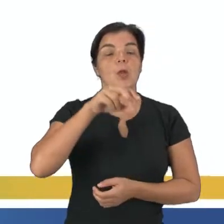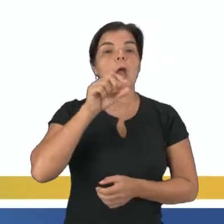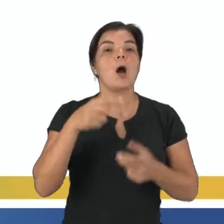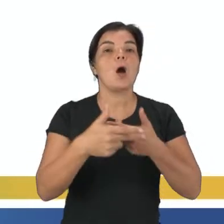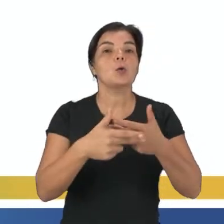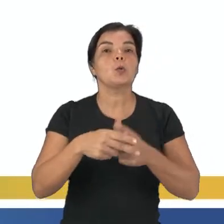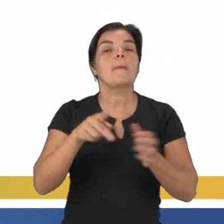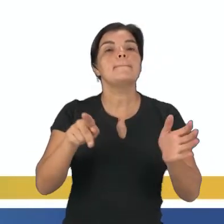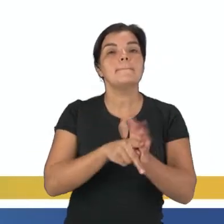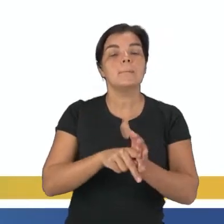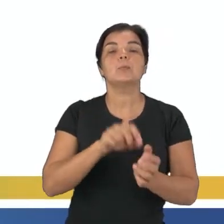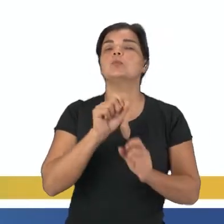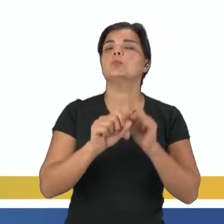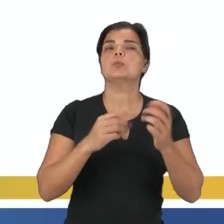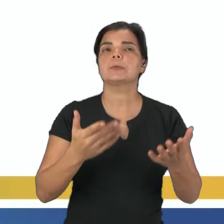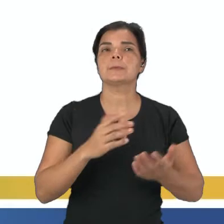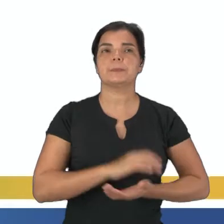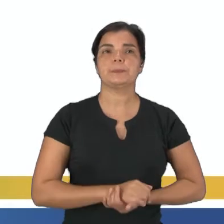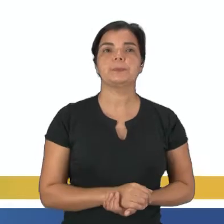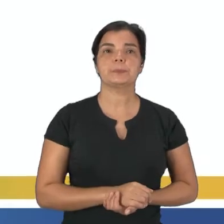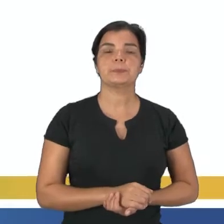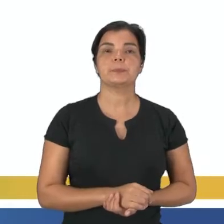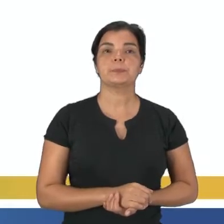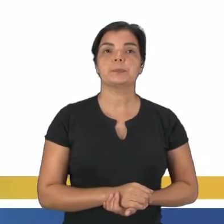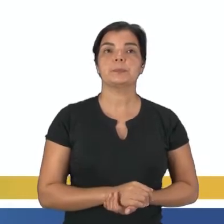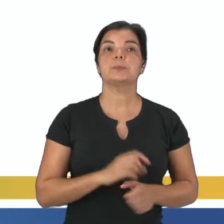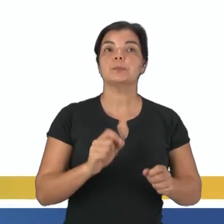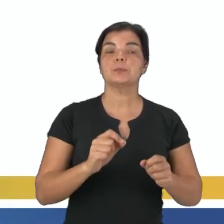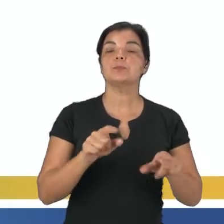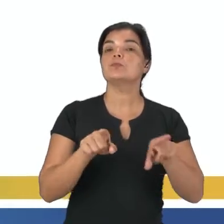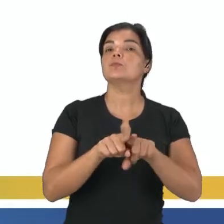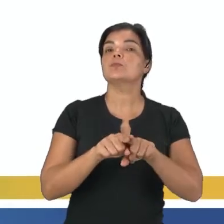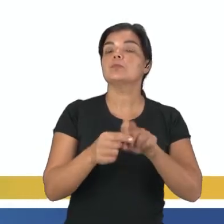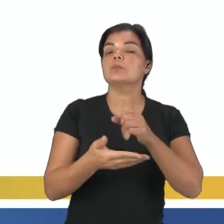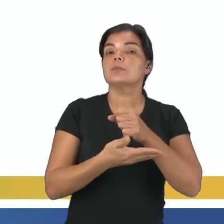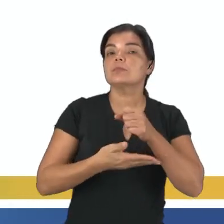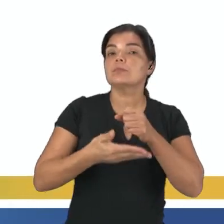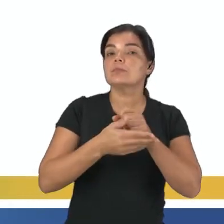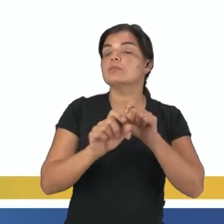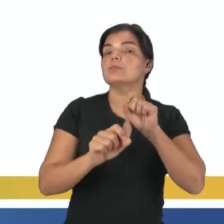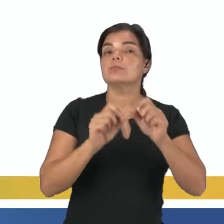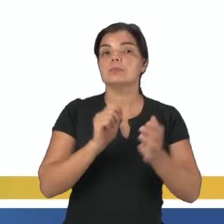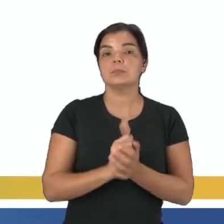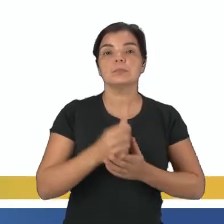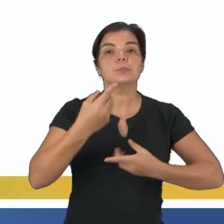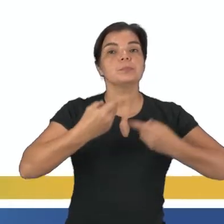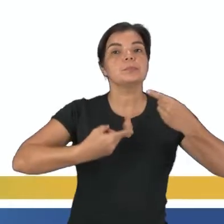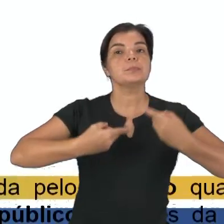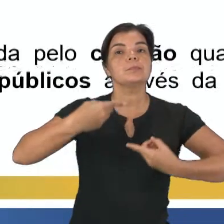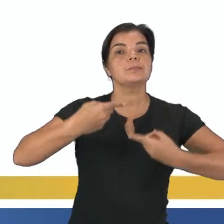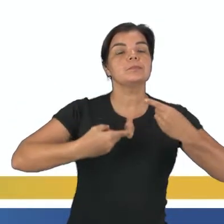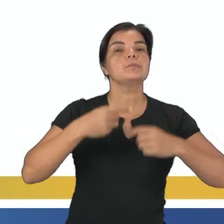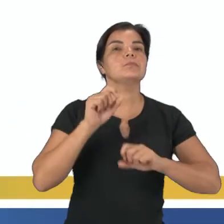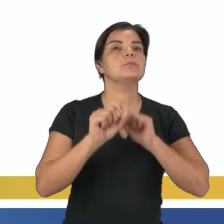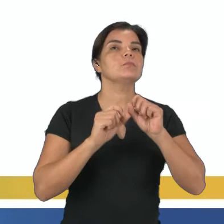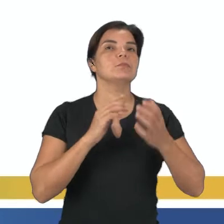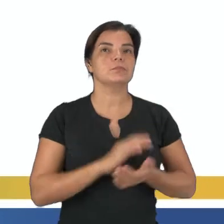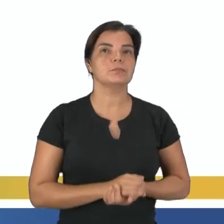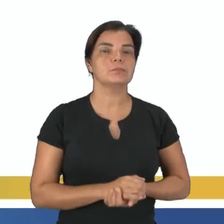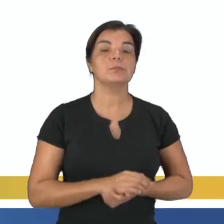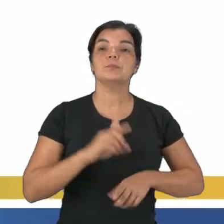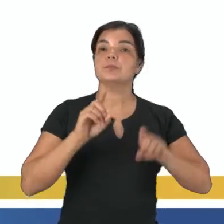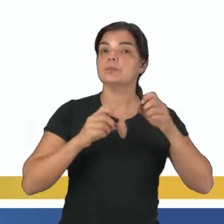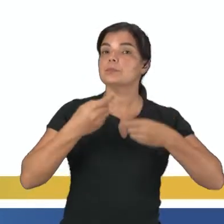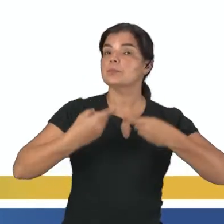propriedade. Então vamos lá, começar. Princípios liberais, vamos falar um pouquinho sobre o que é política.